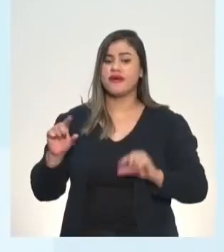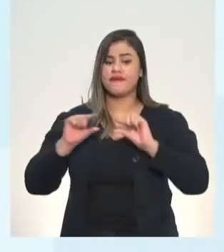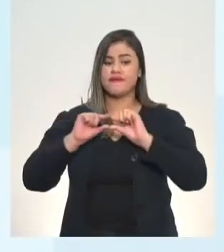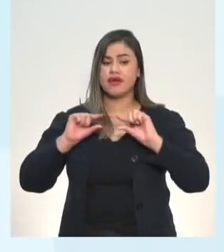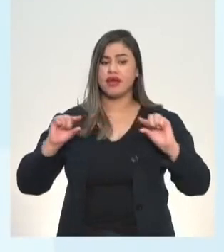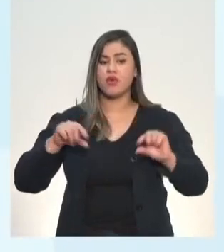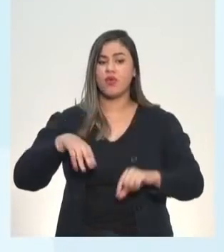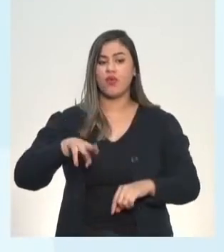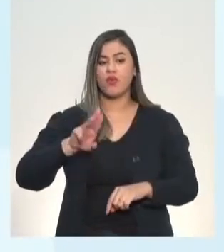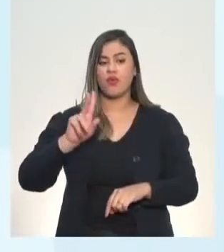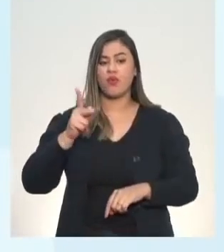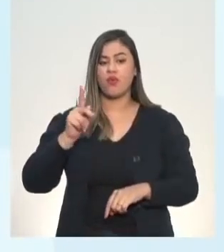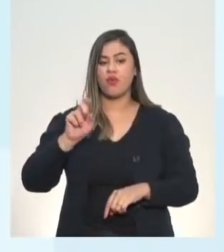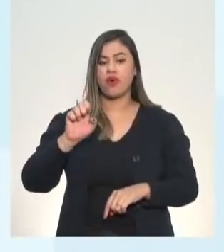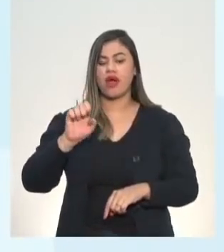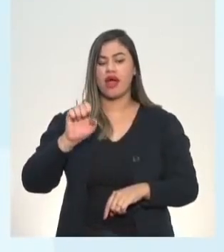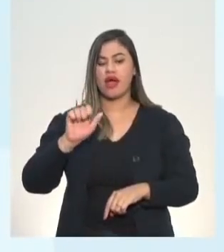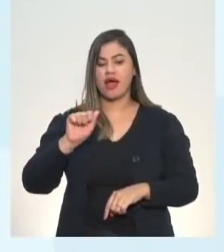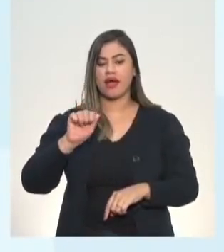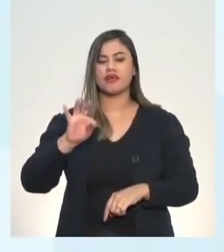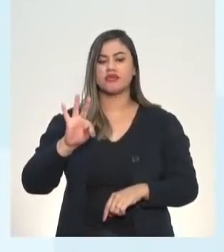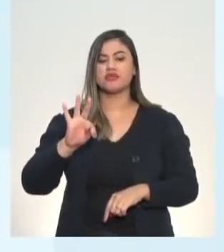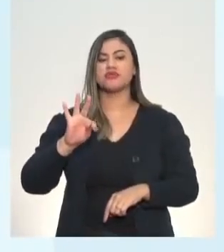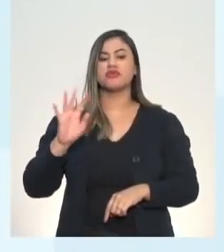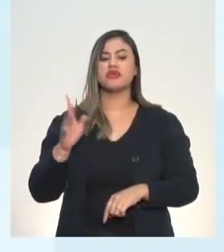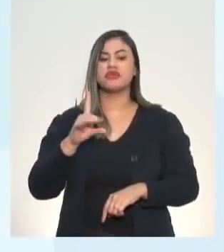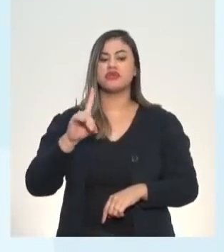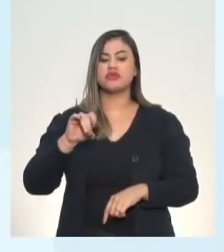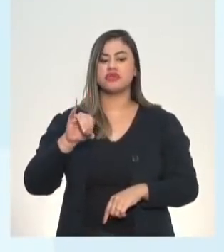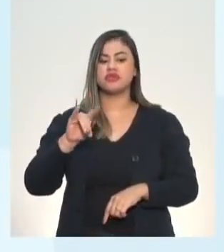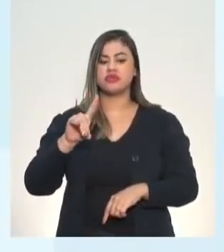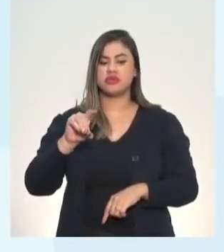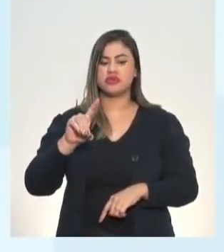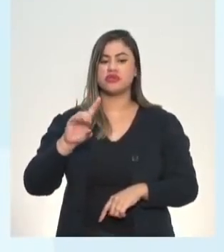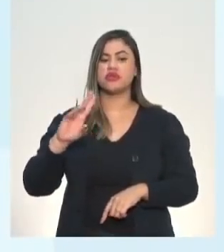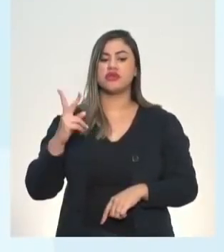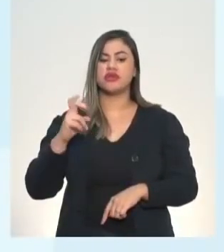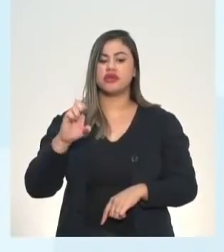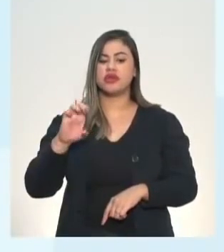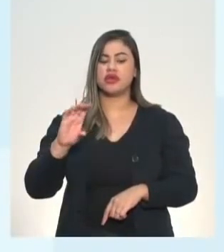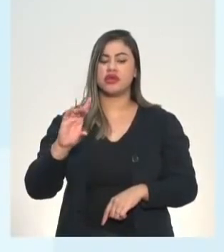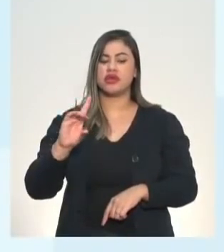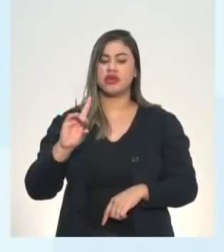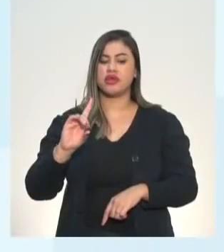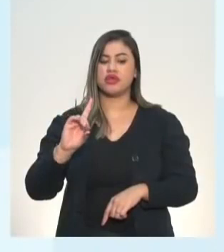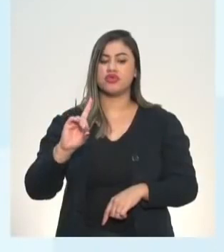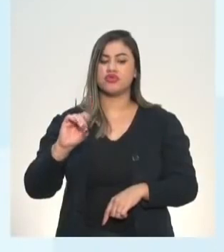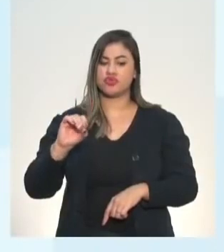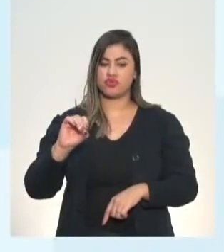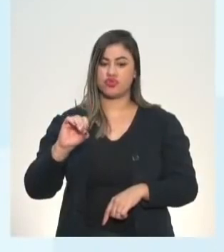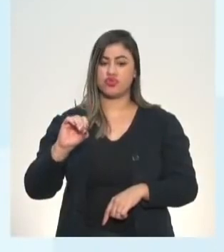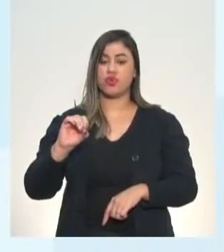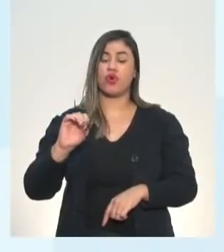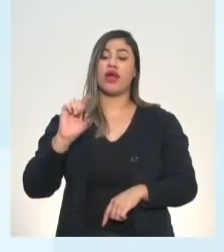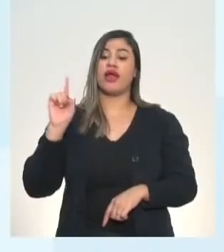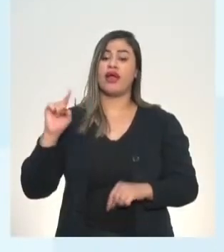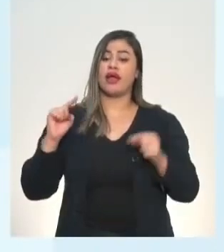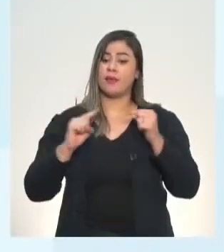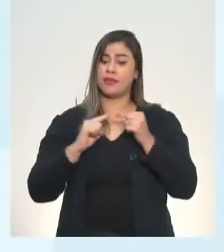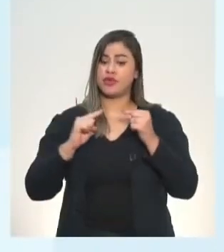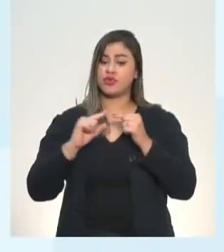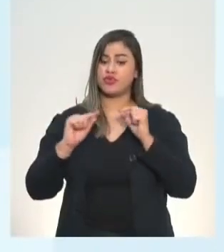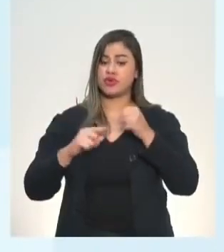então esse did aí, esse did, ele vai servir para você fazer uma pergunta quando o verbo não for o